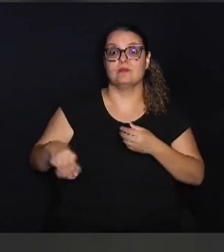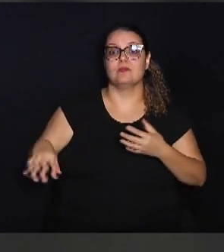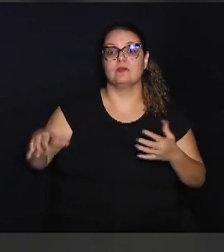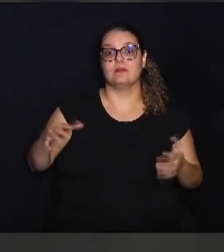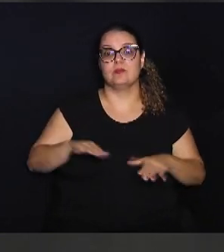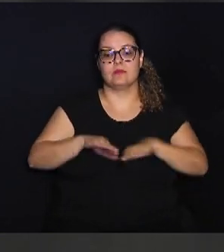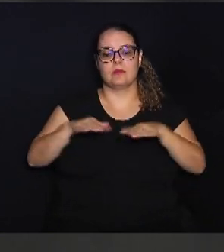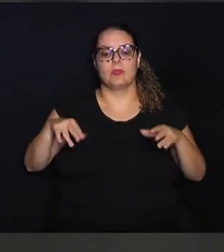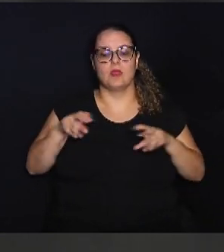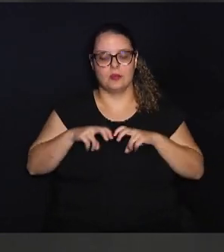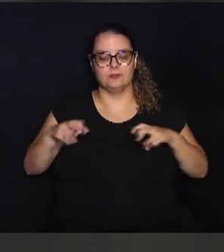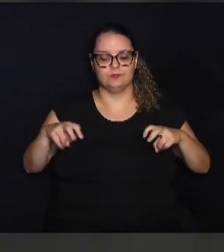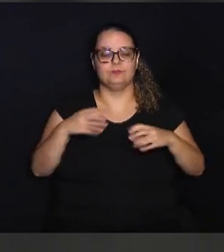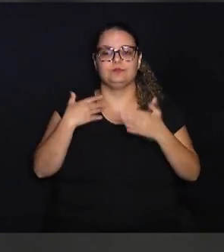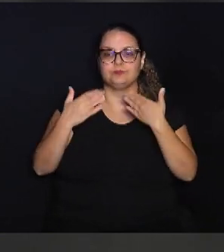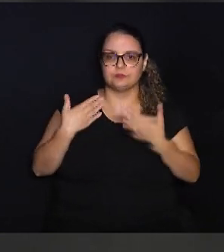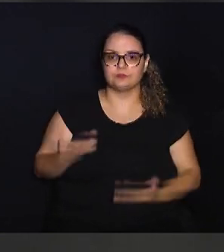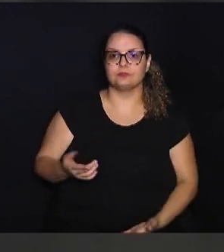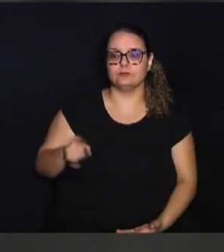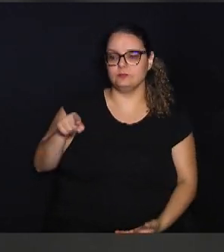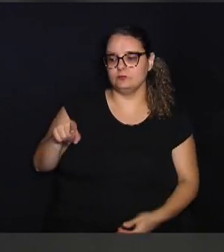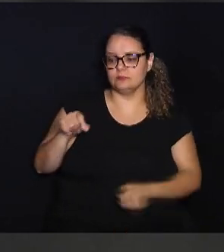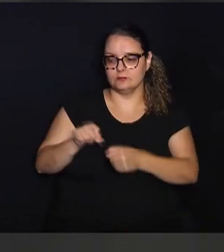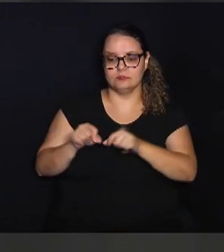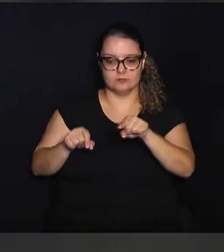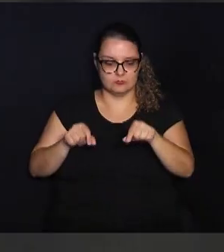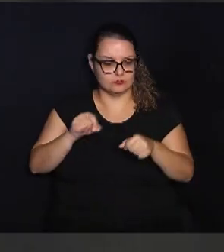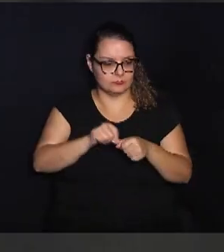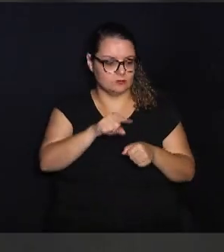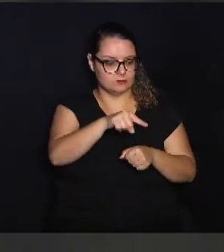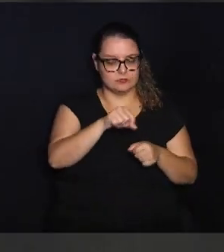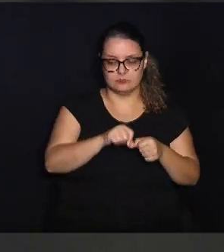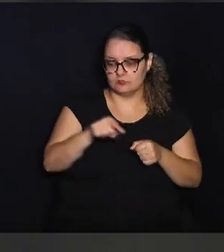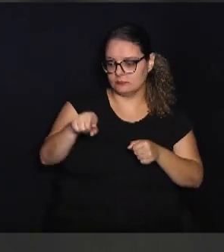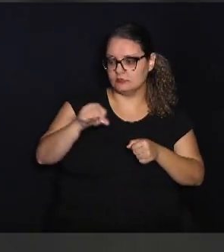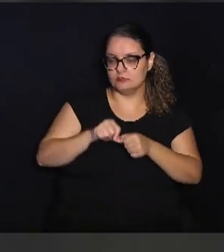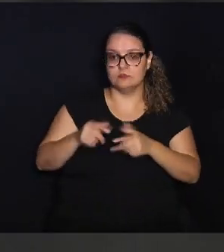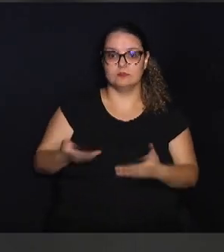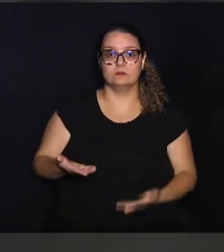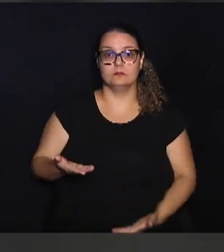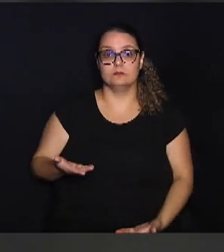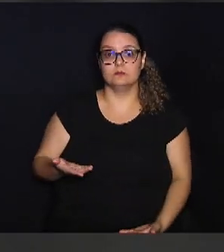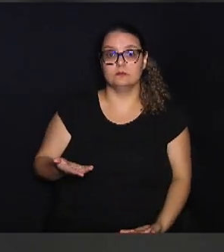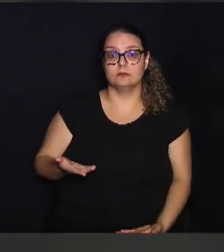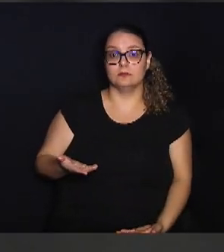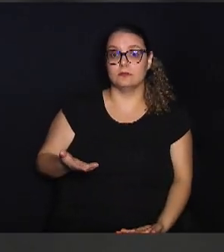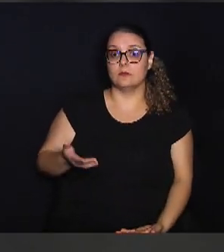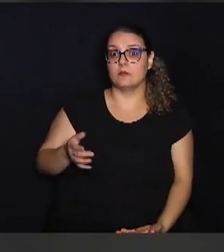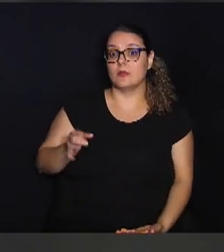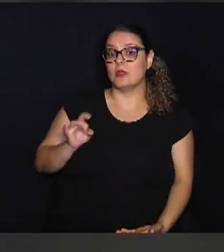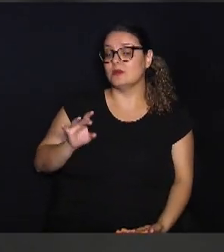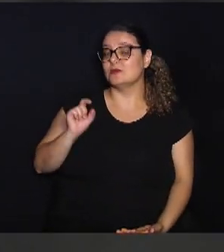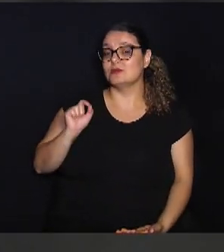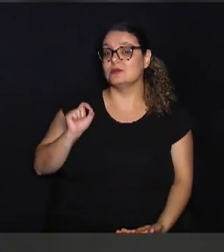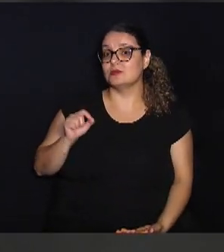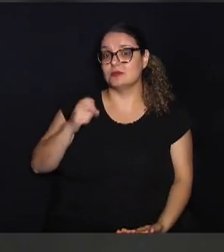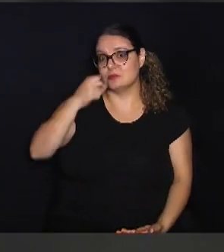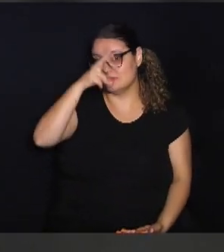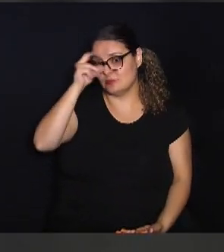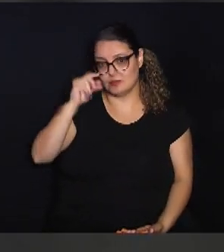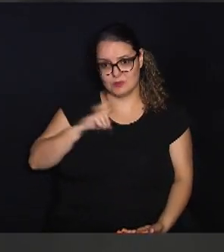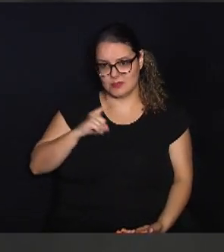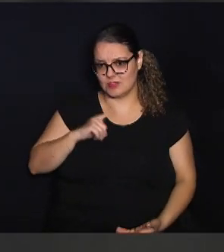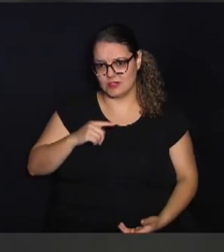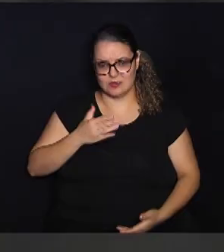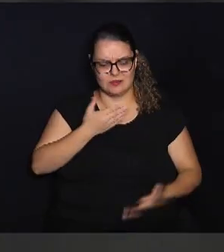mesa e falar, você vai fazer isso, você vai fazer aquilo, você vai fazer aquilo, você vai fazer aquilo. Só que o prefeito que nós temos aqui e todos os